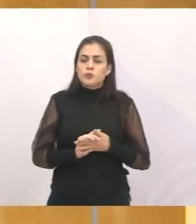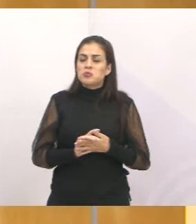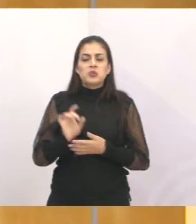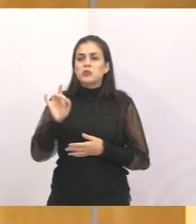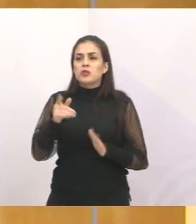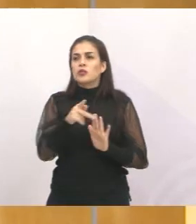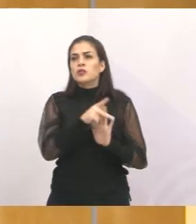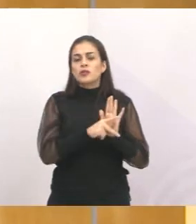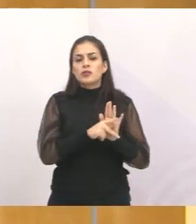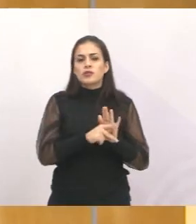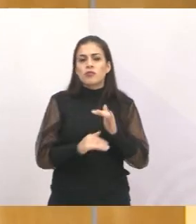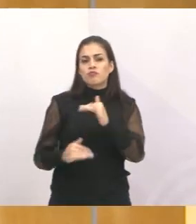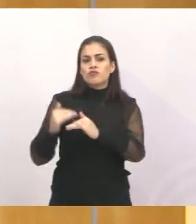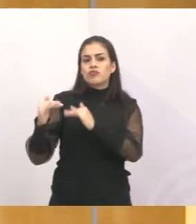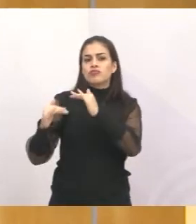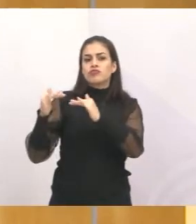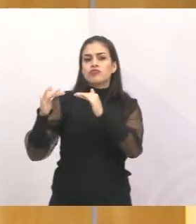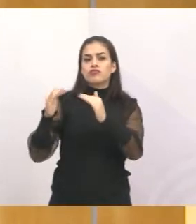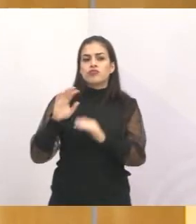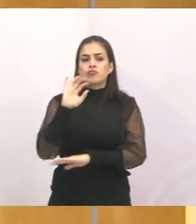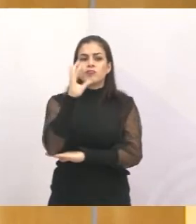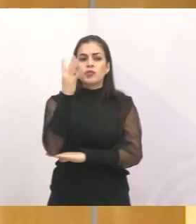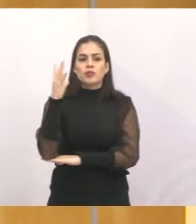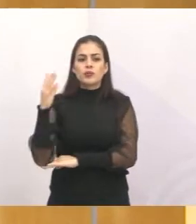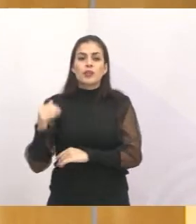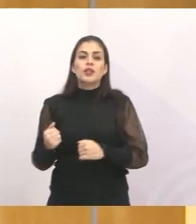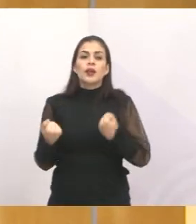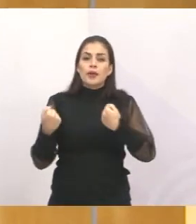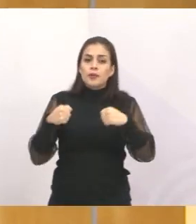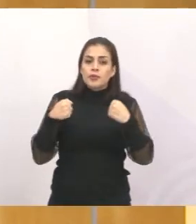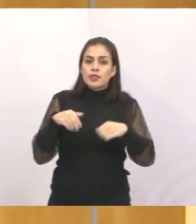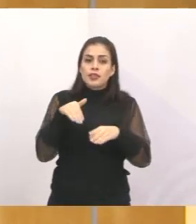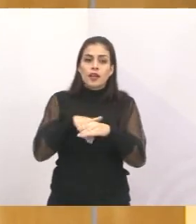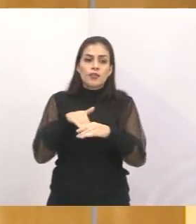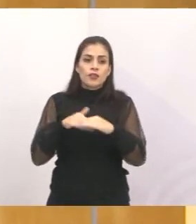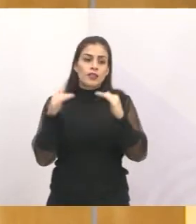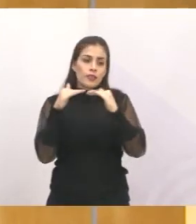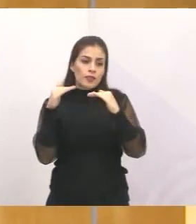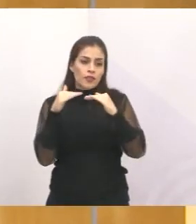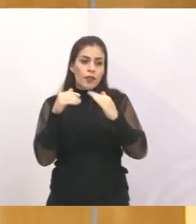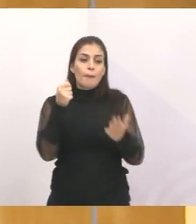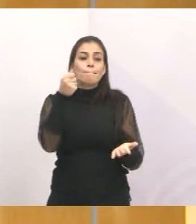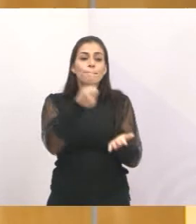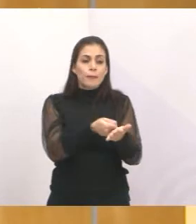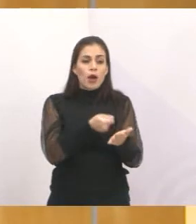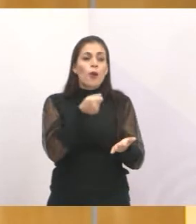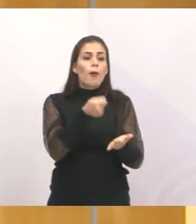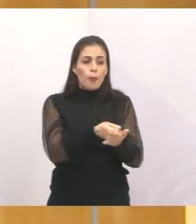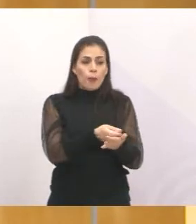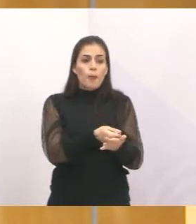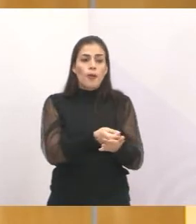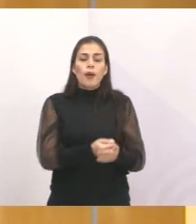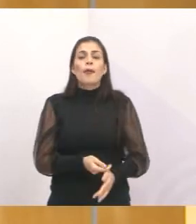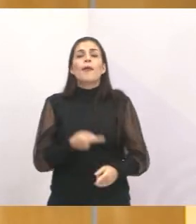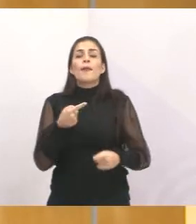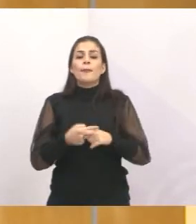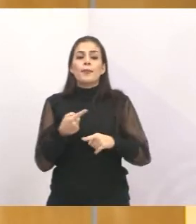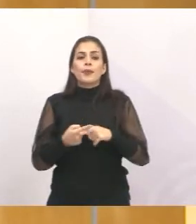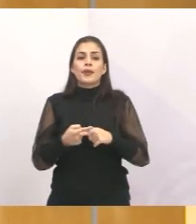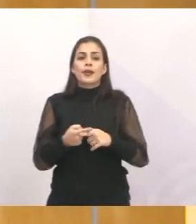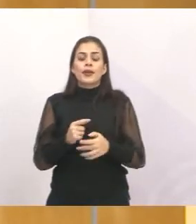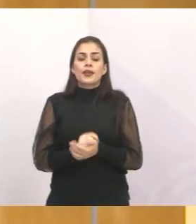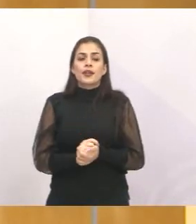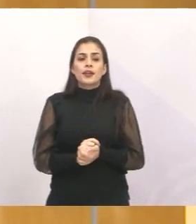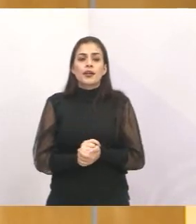cidade. Acho que temos que votar favorável a esse projeto para poder cobrar, até porque a legislação impõe que tenhamos a